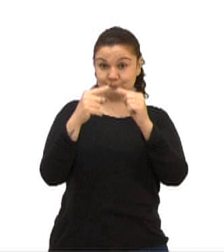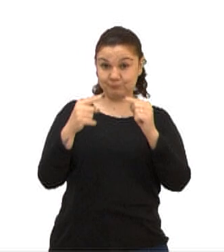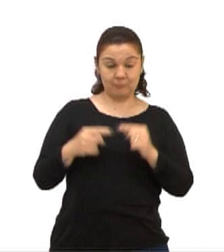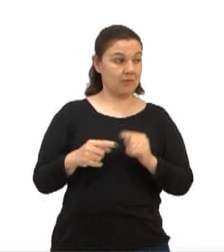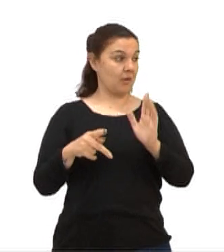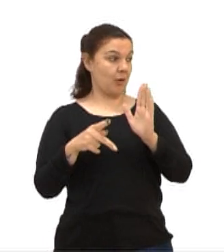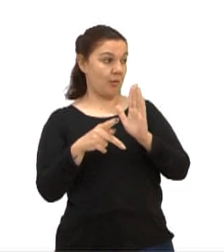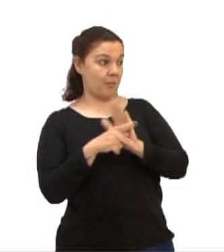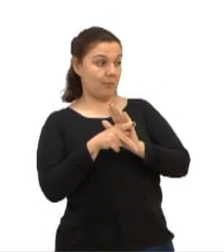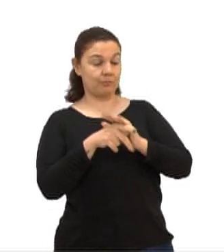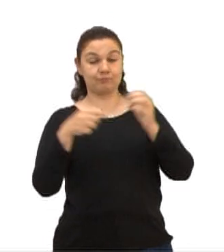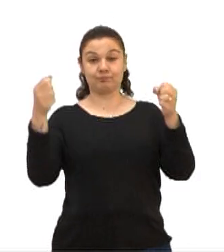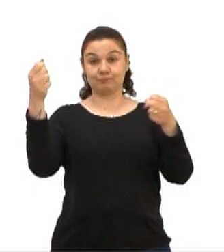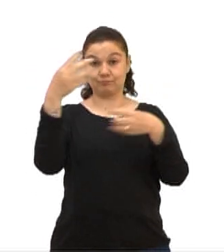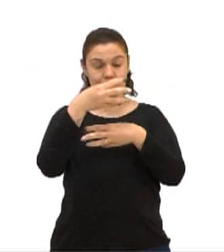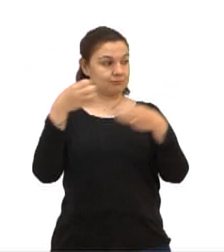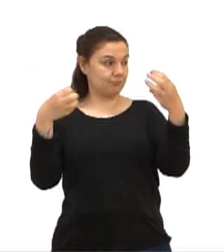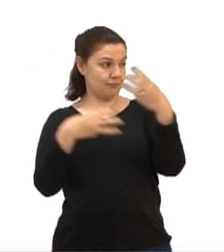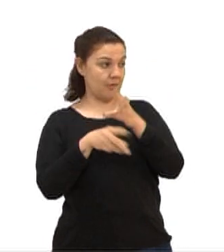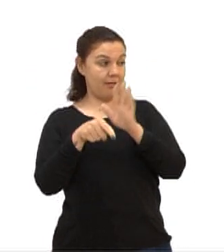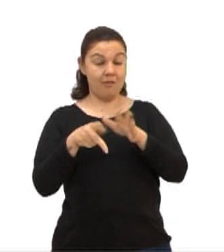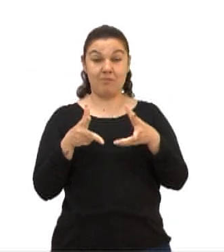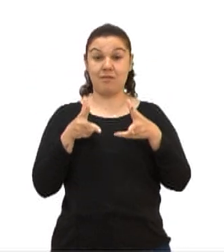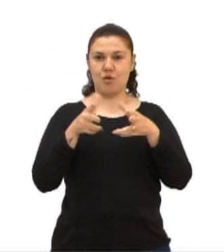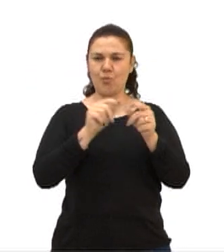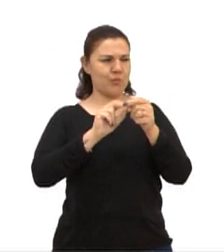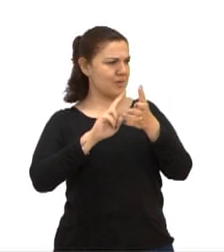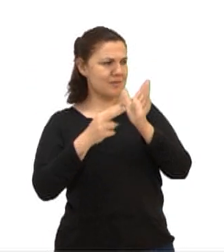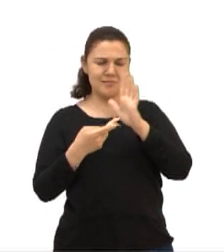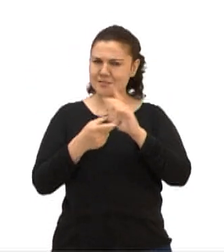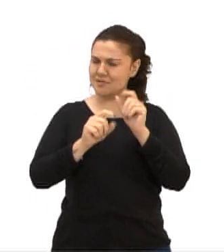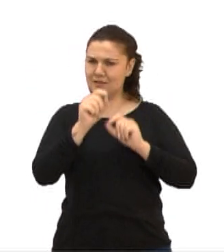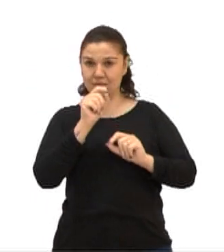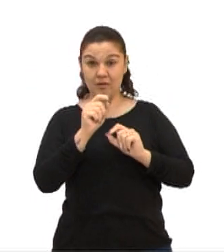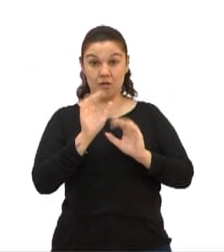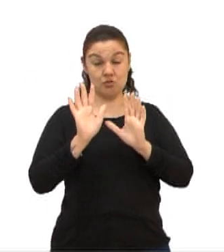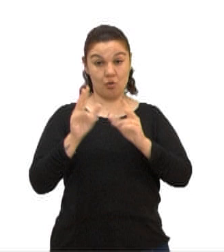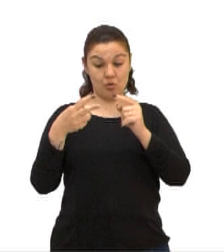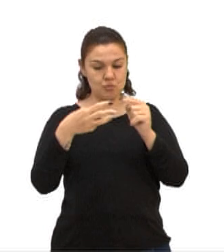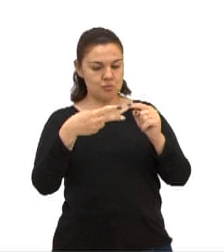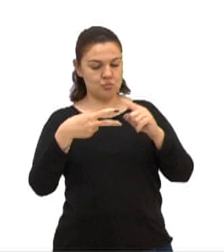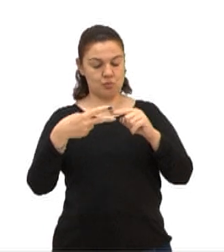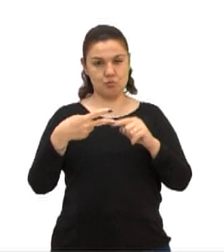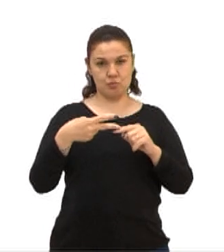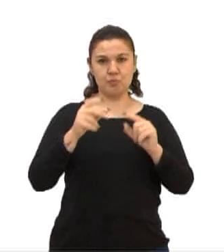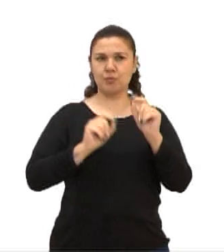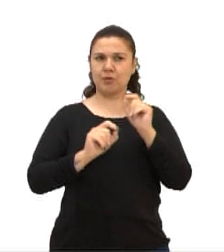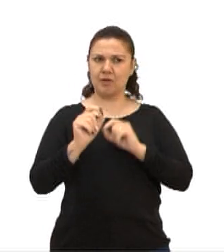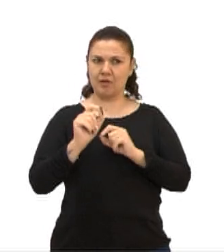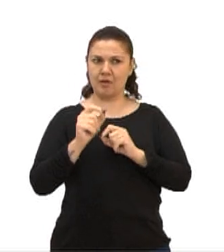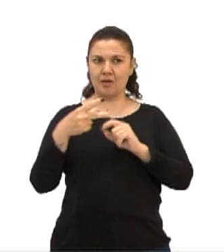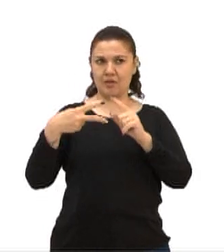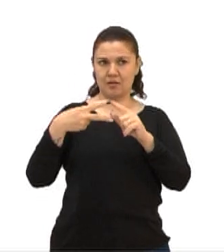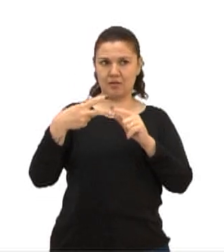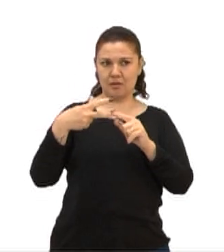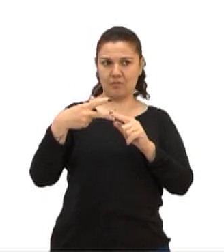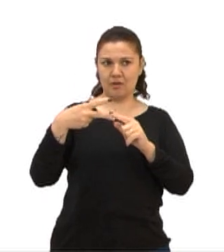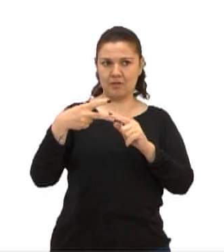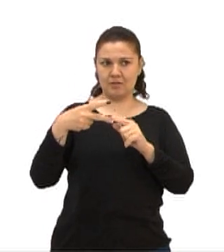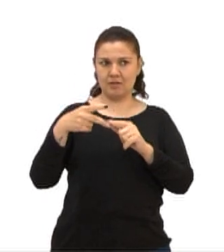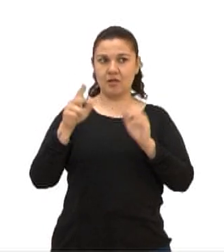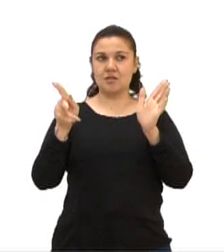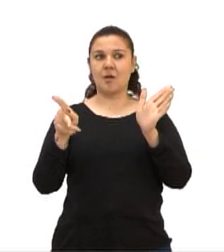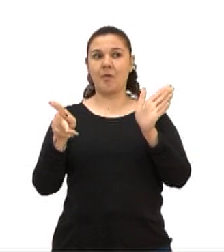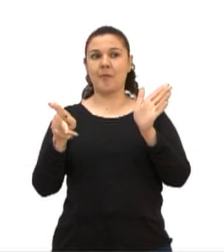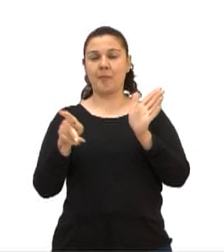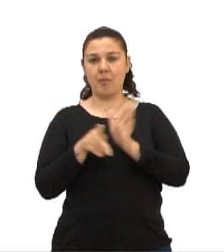são parelhas, né? O que isso quer dizer? Exceto pelos dois últimos versos. Isso significa que as rimas